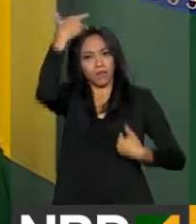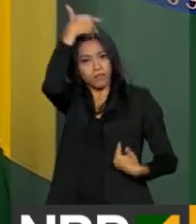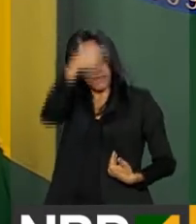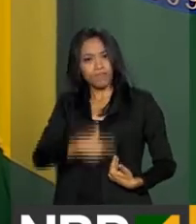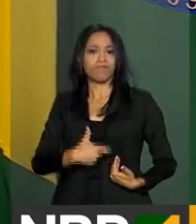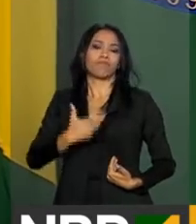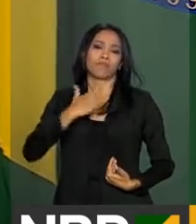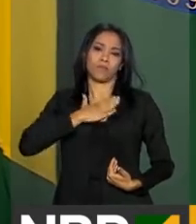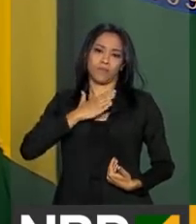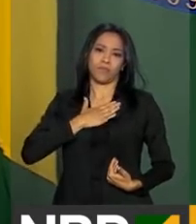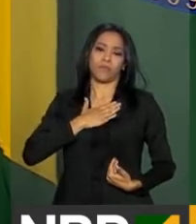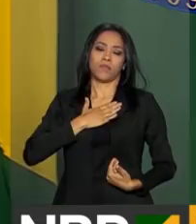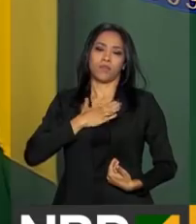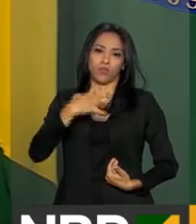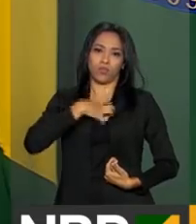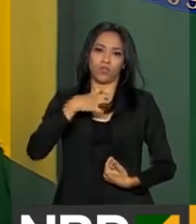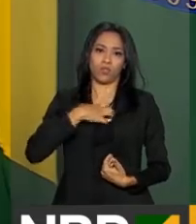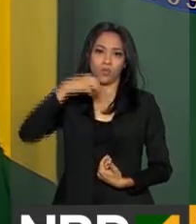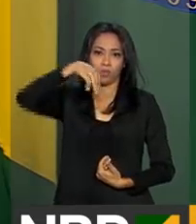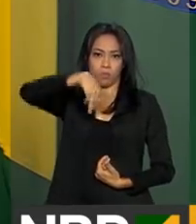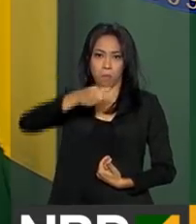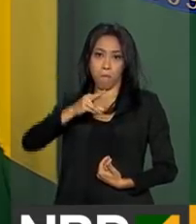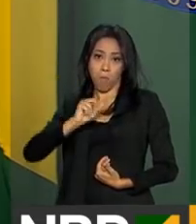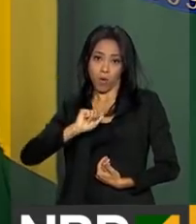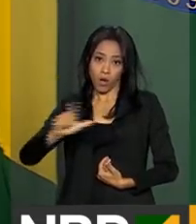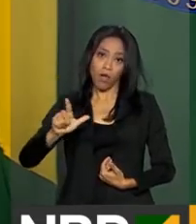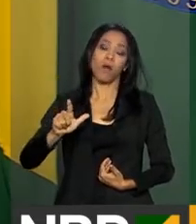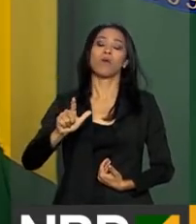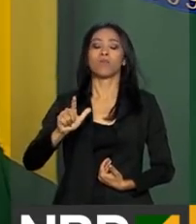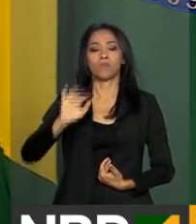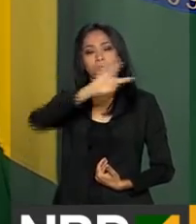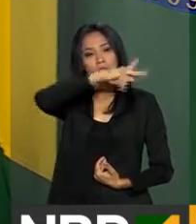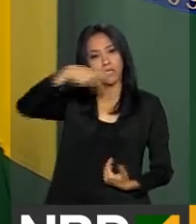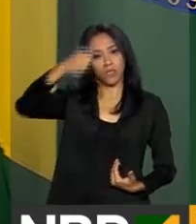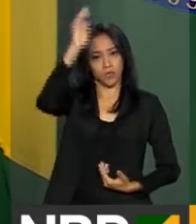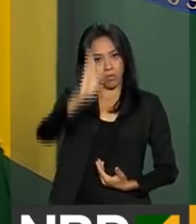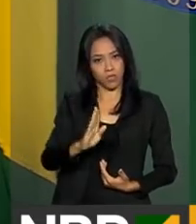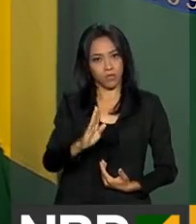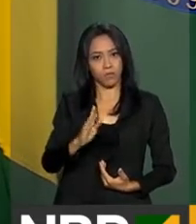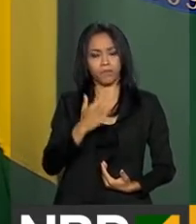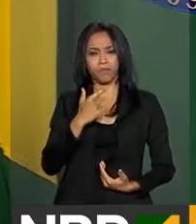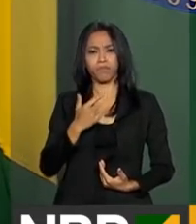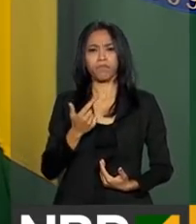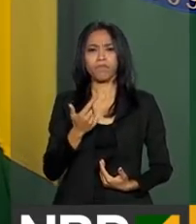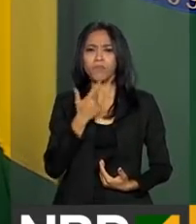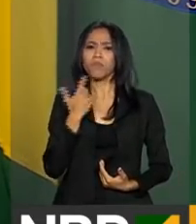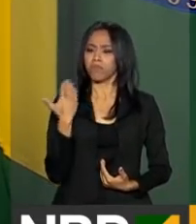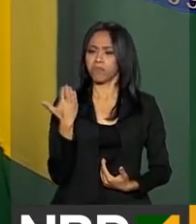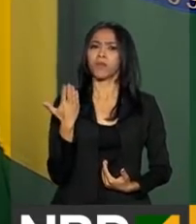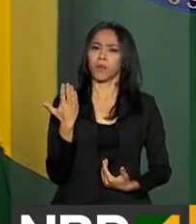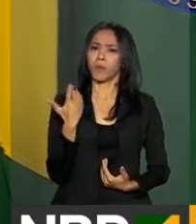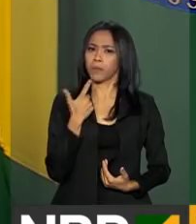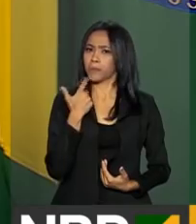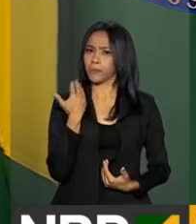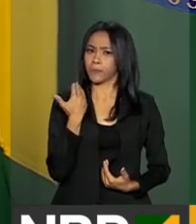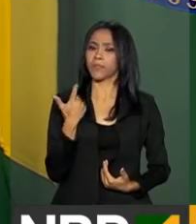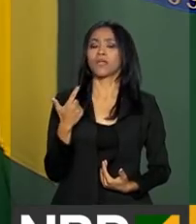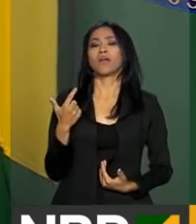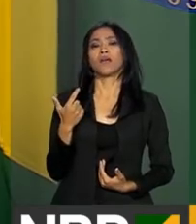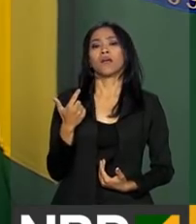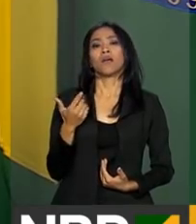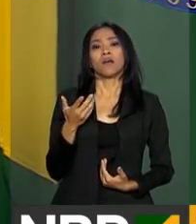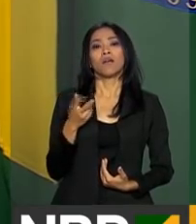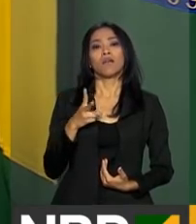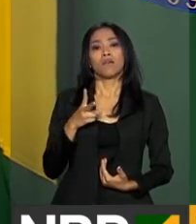da presidência da república ainda agora é eu receberei